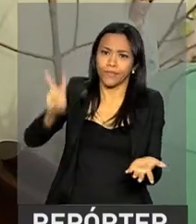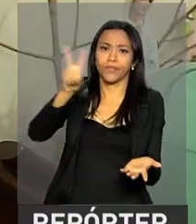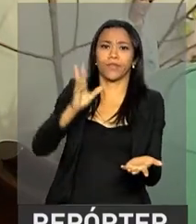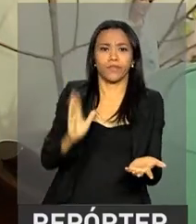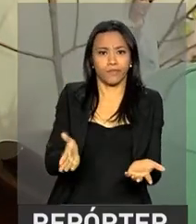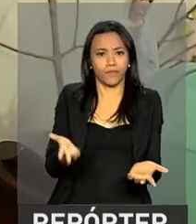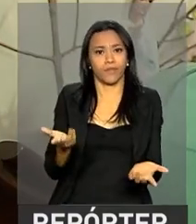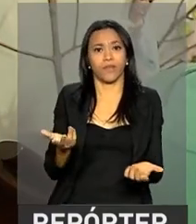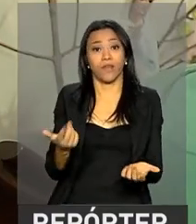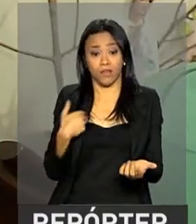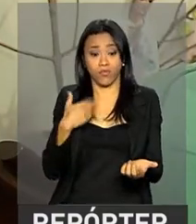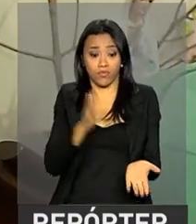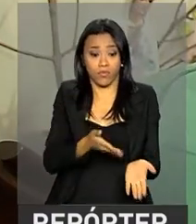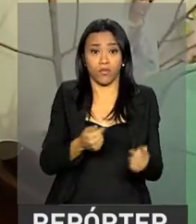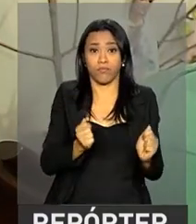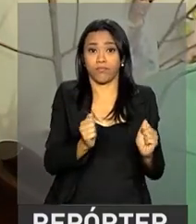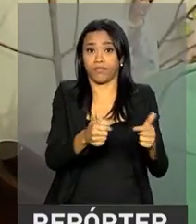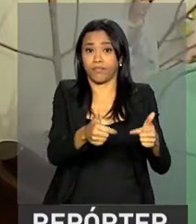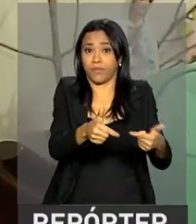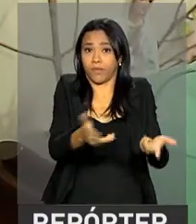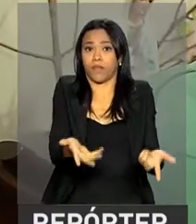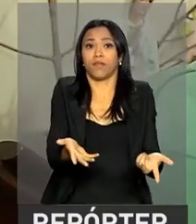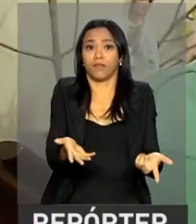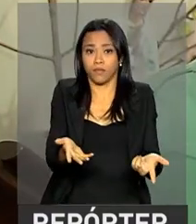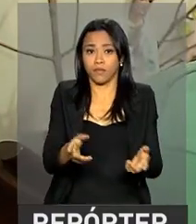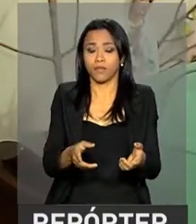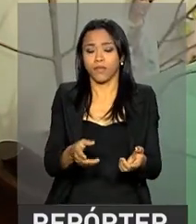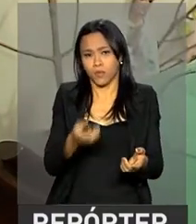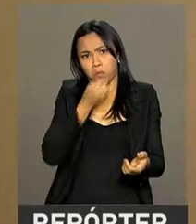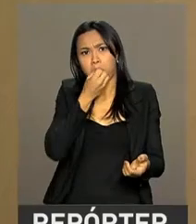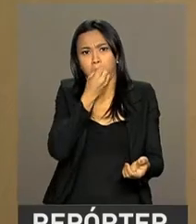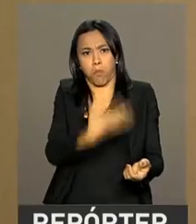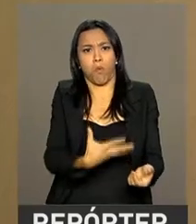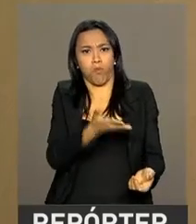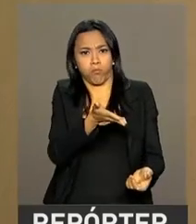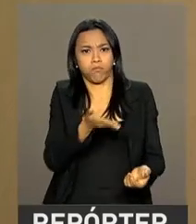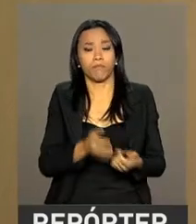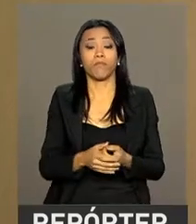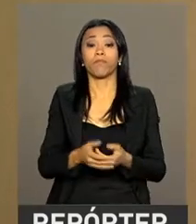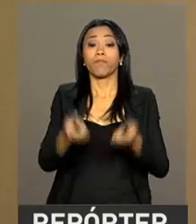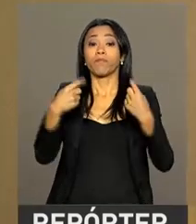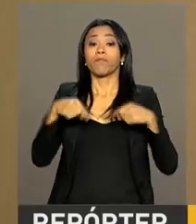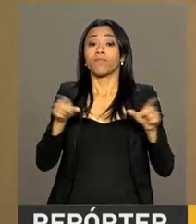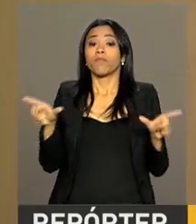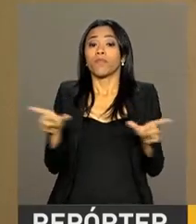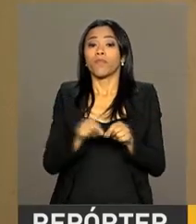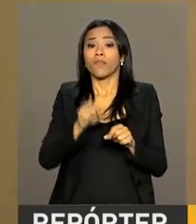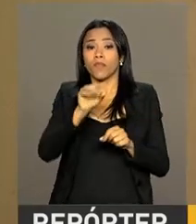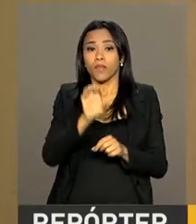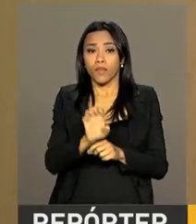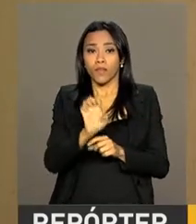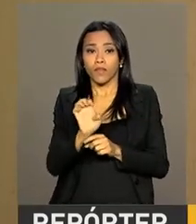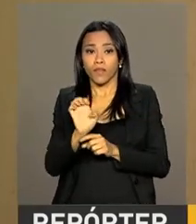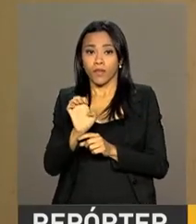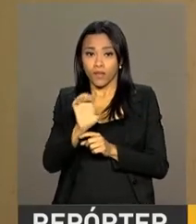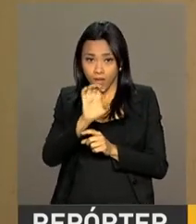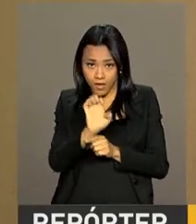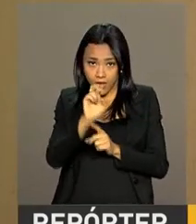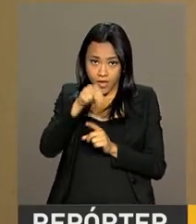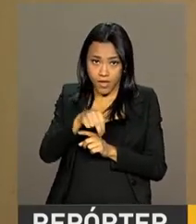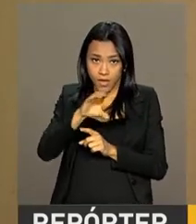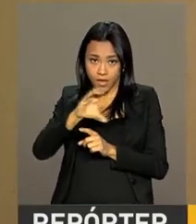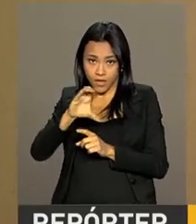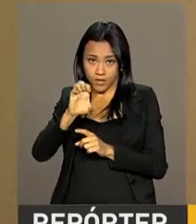já está podendo trabalhar em um emprego bom e enseja o exame nacional para certificação de